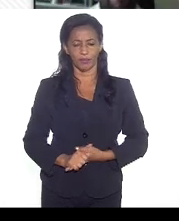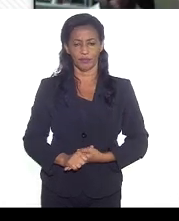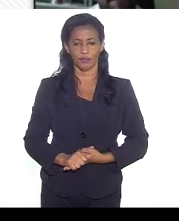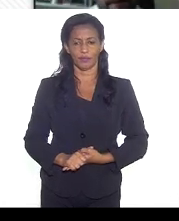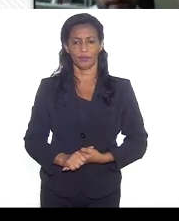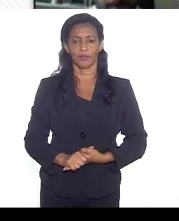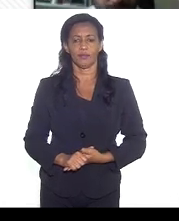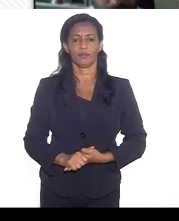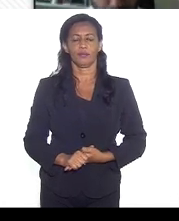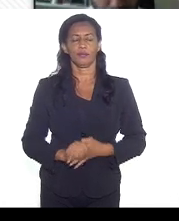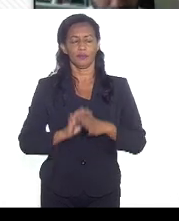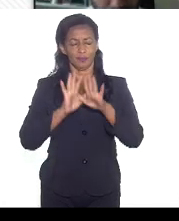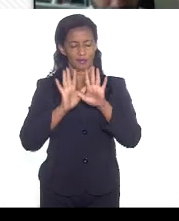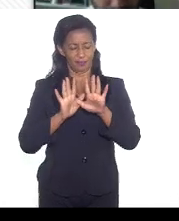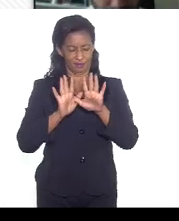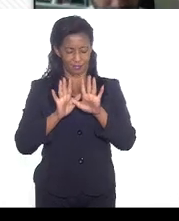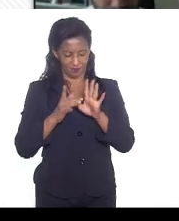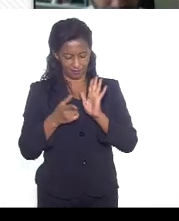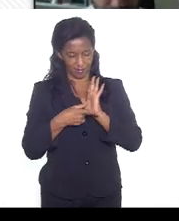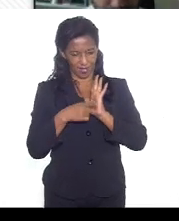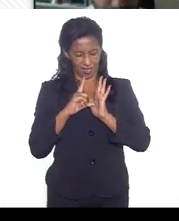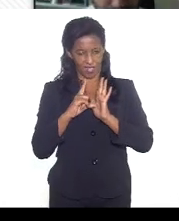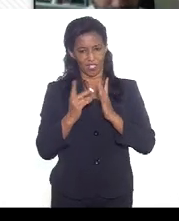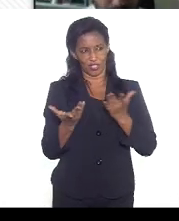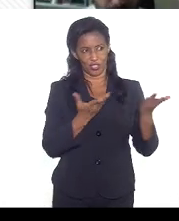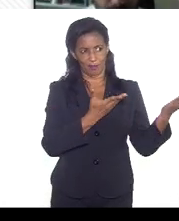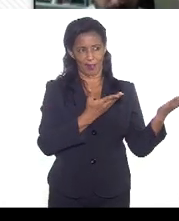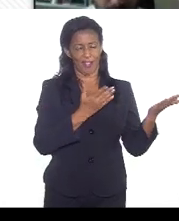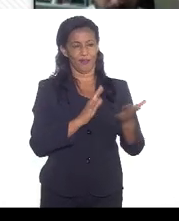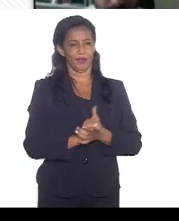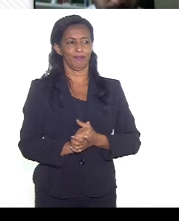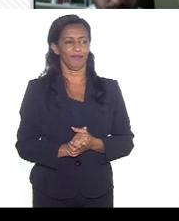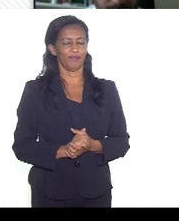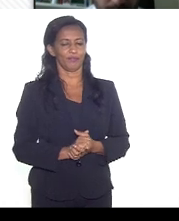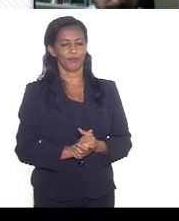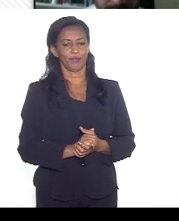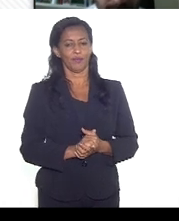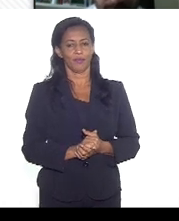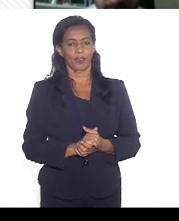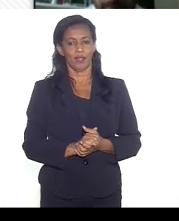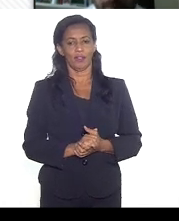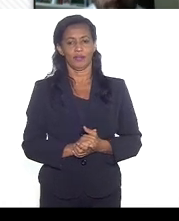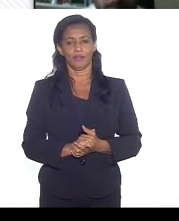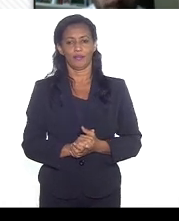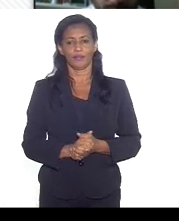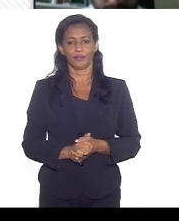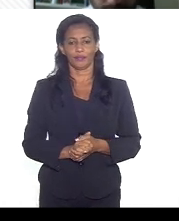Fortunato. Antes de passar para o último tema,